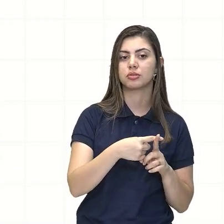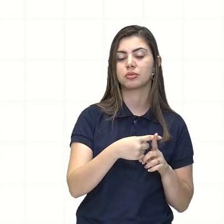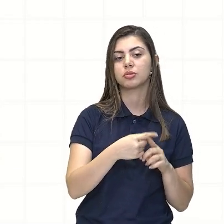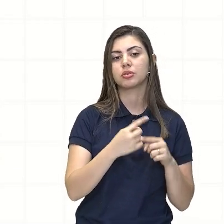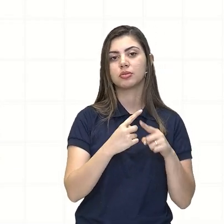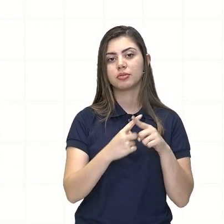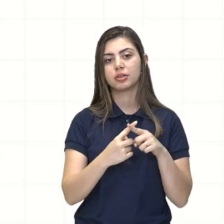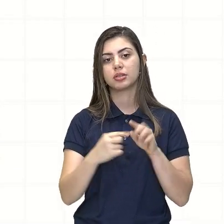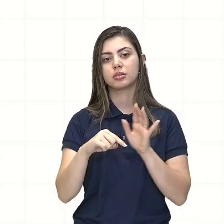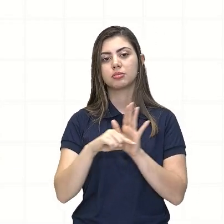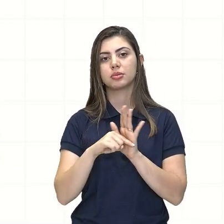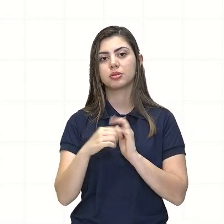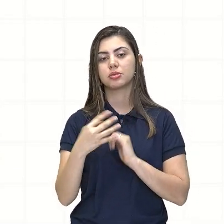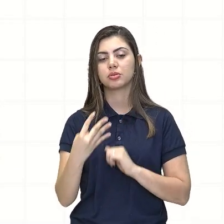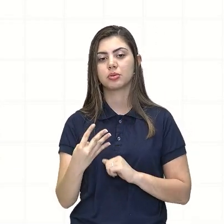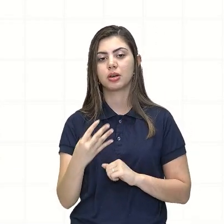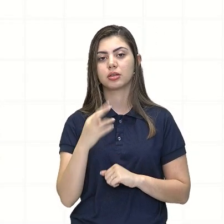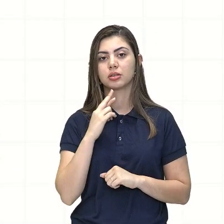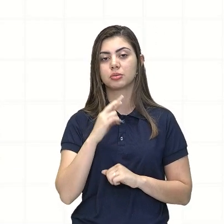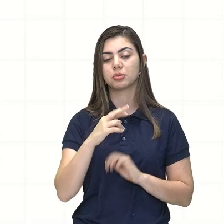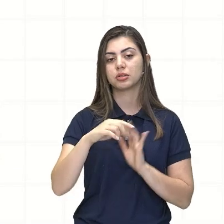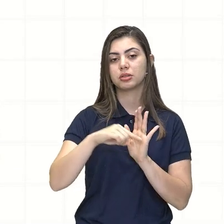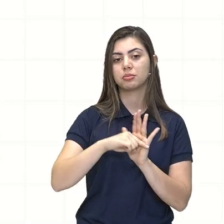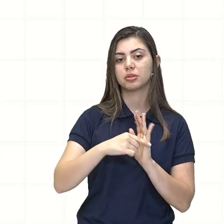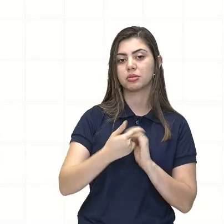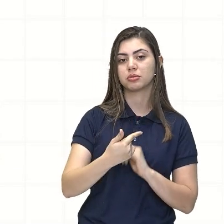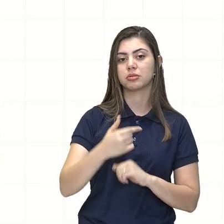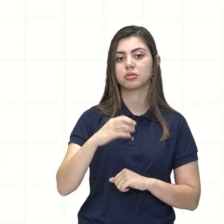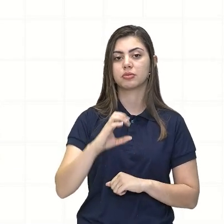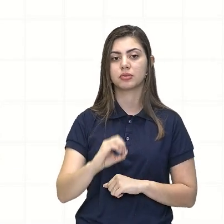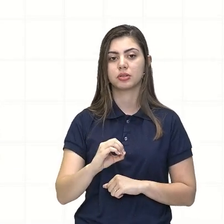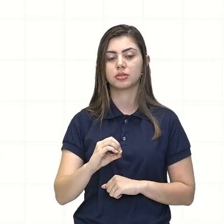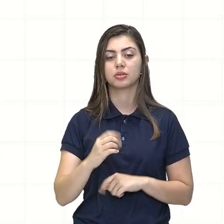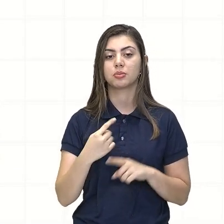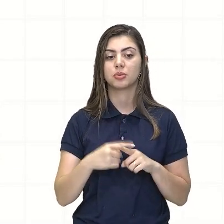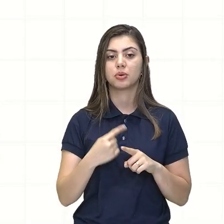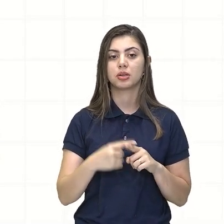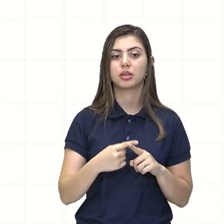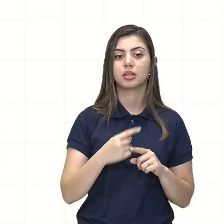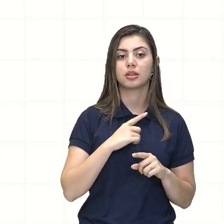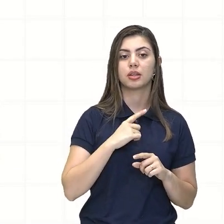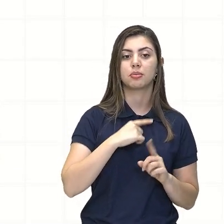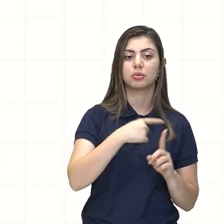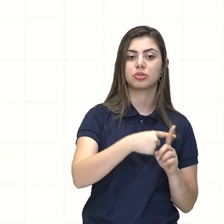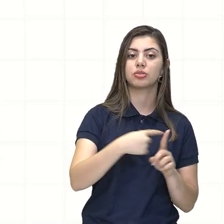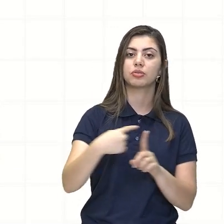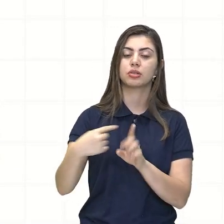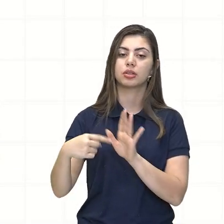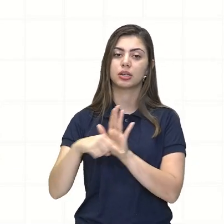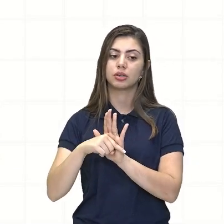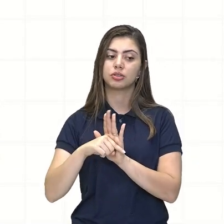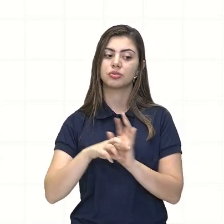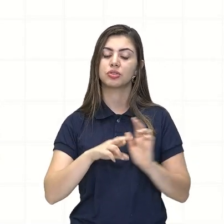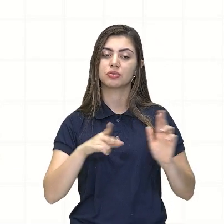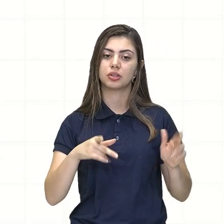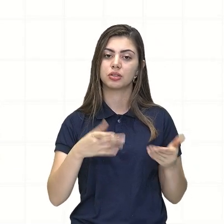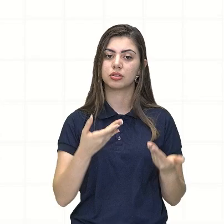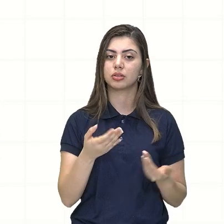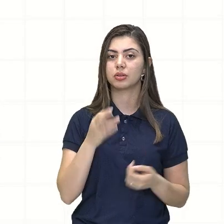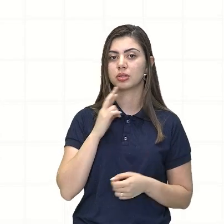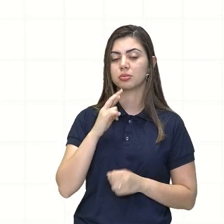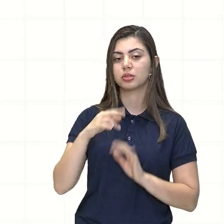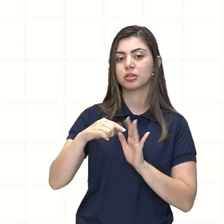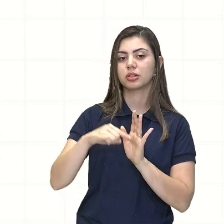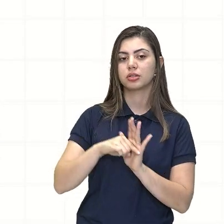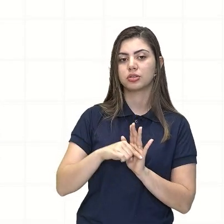4 deu menos 20, porque os sinais são diferentes, e o menos 3, que não tinha nada a